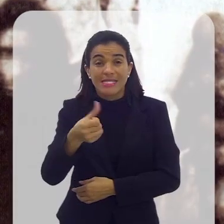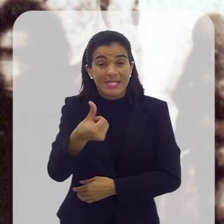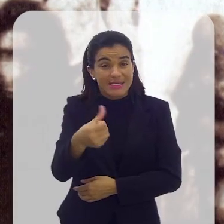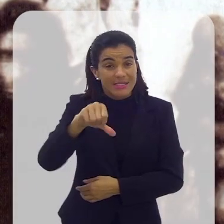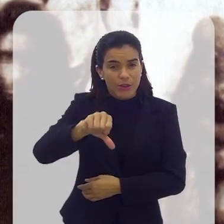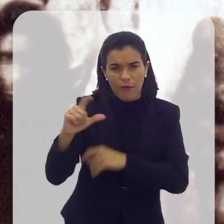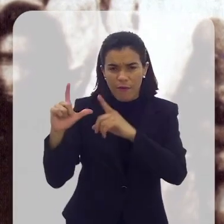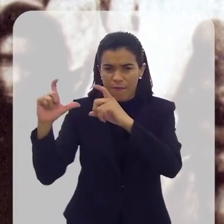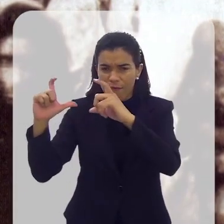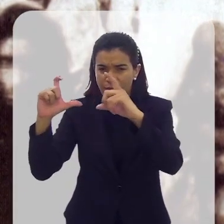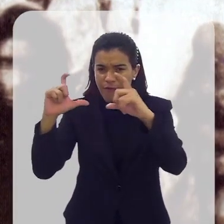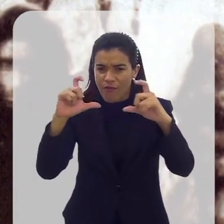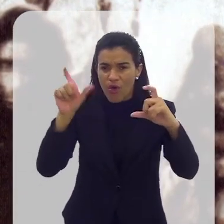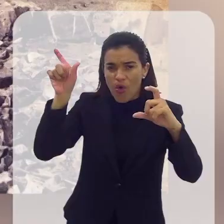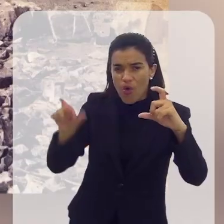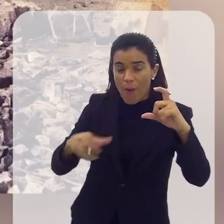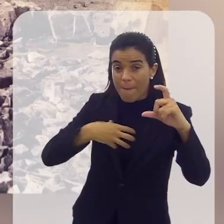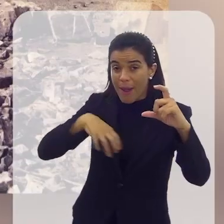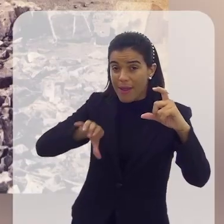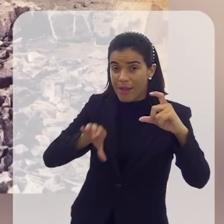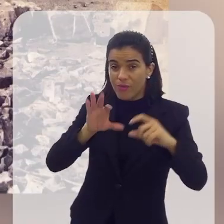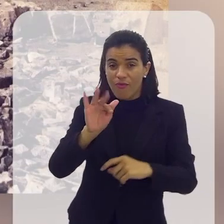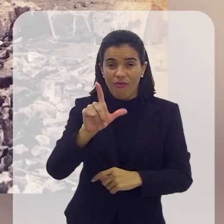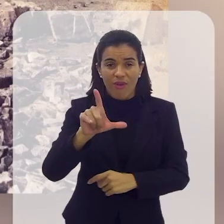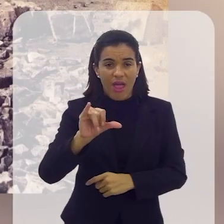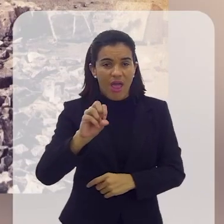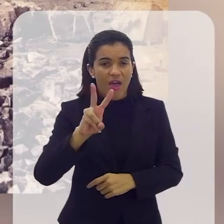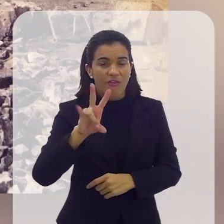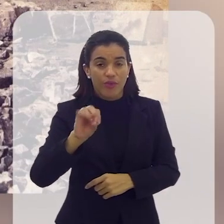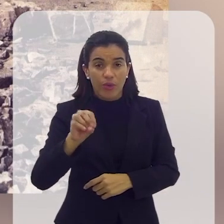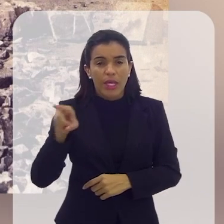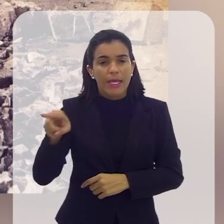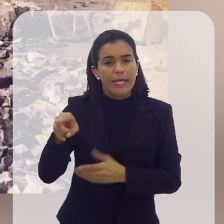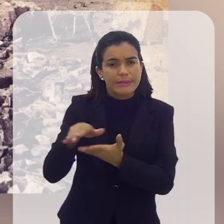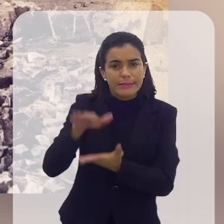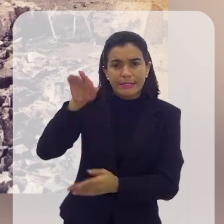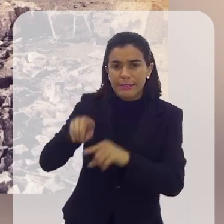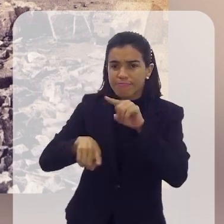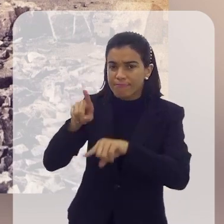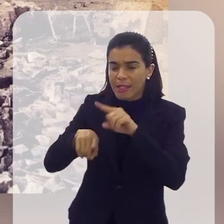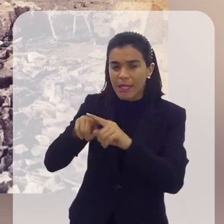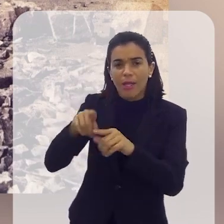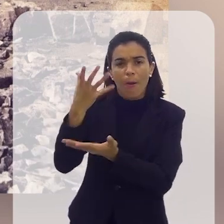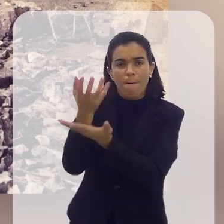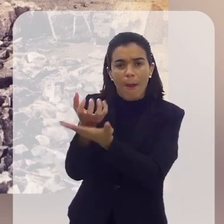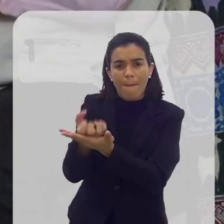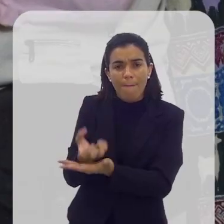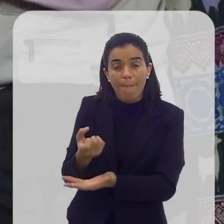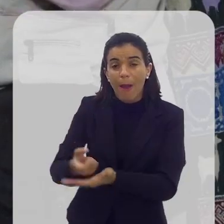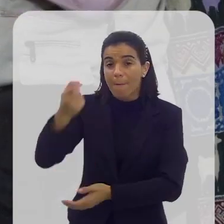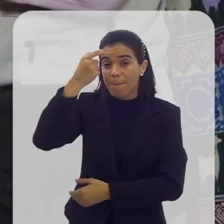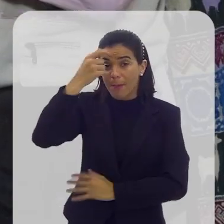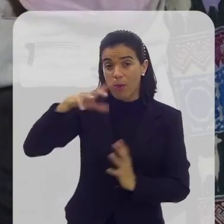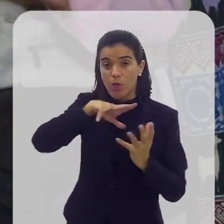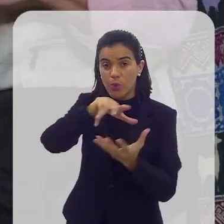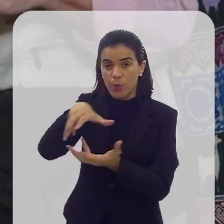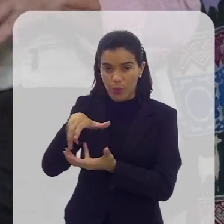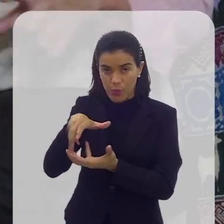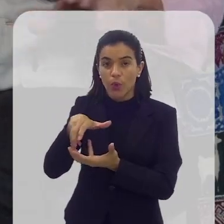1960 e em 15 de novembro de 1960, o museu foi inaugurado. Ele